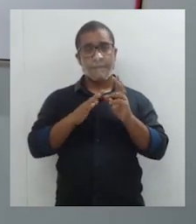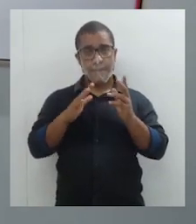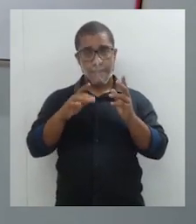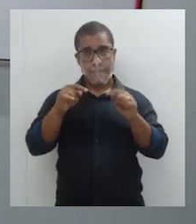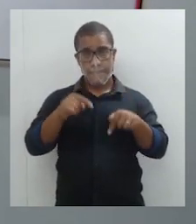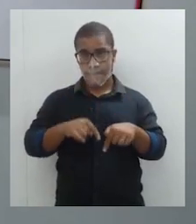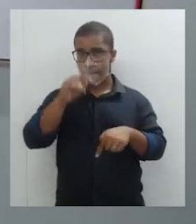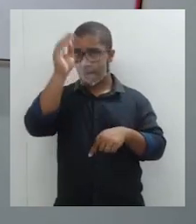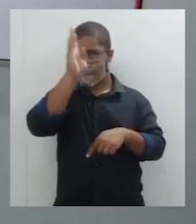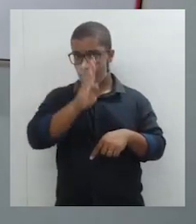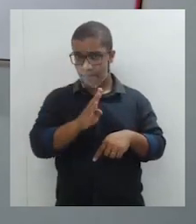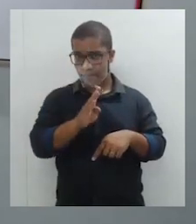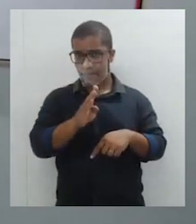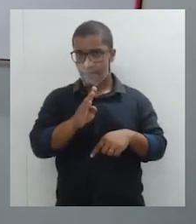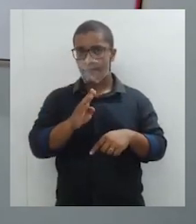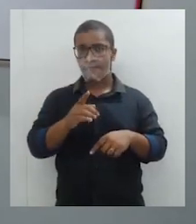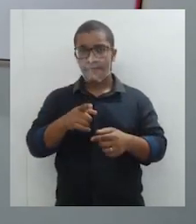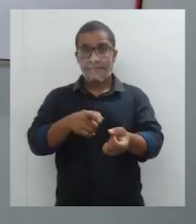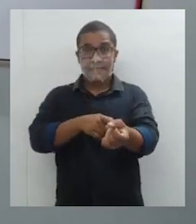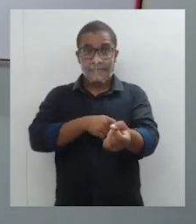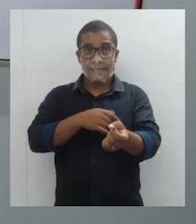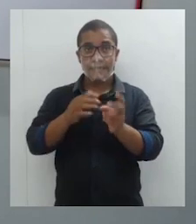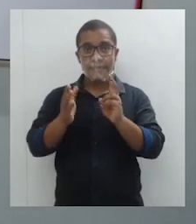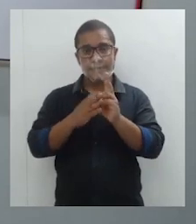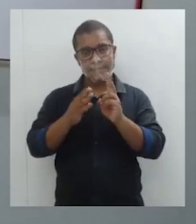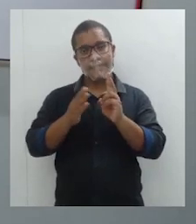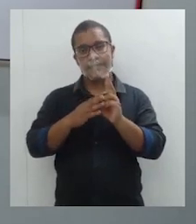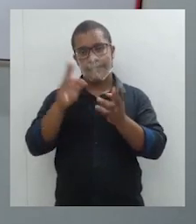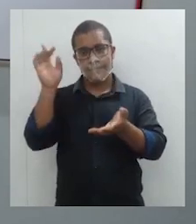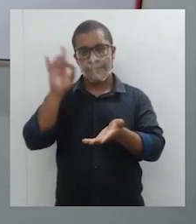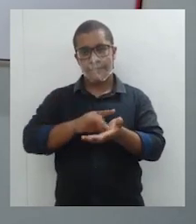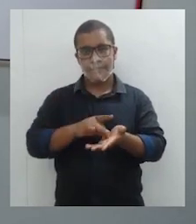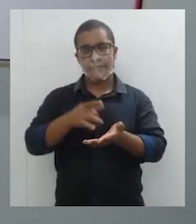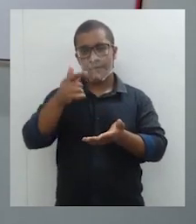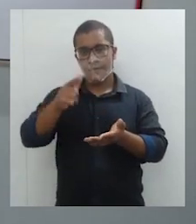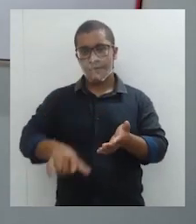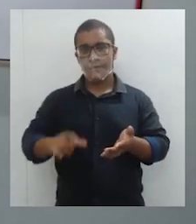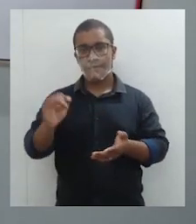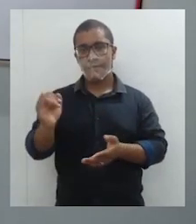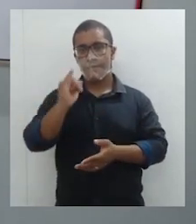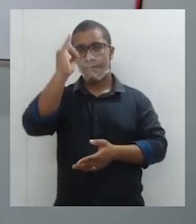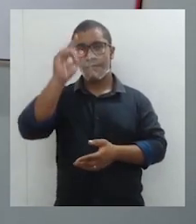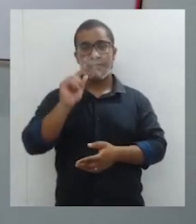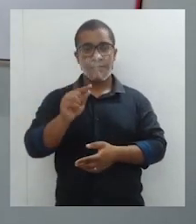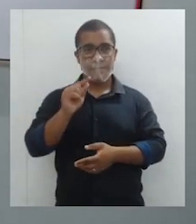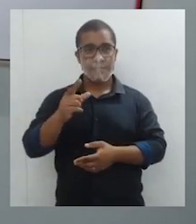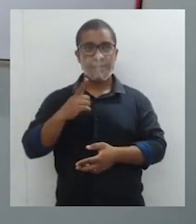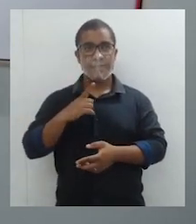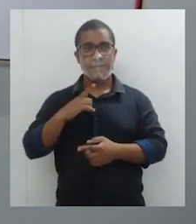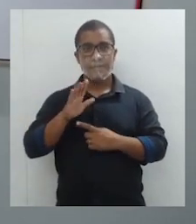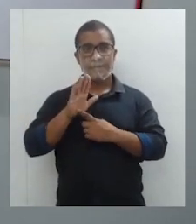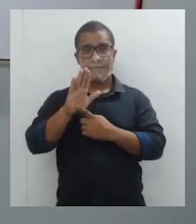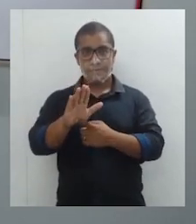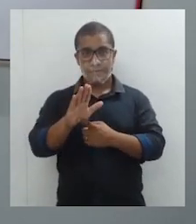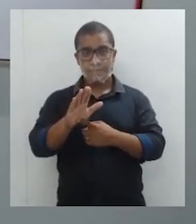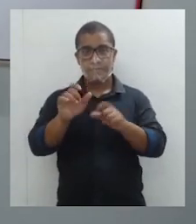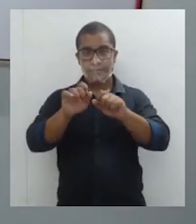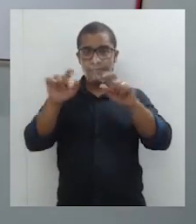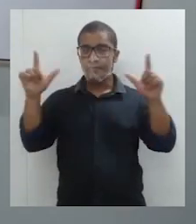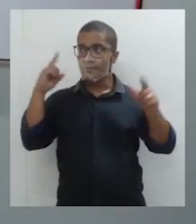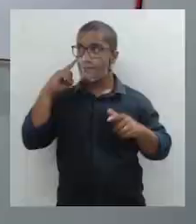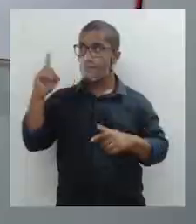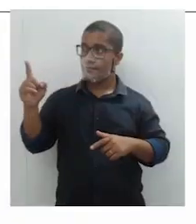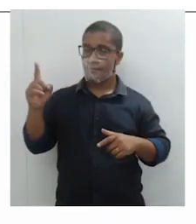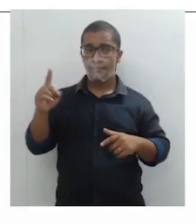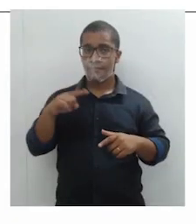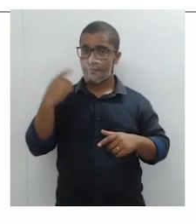verdade brasileiros sangue indígena e outra algo importante eu gostaria pois Justamente na tela